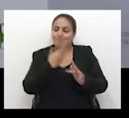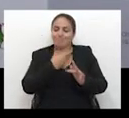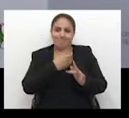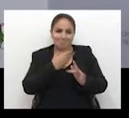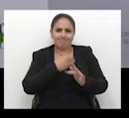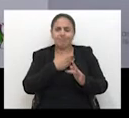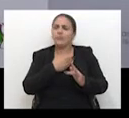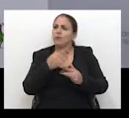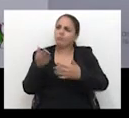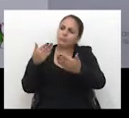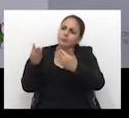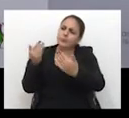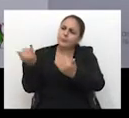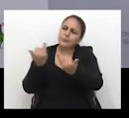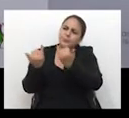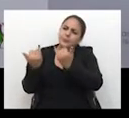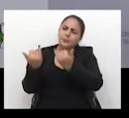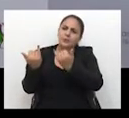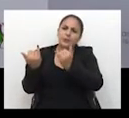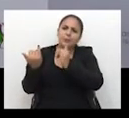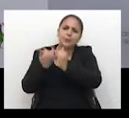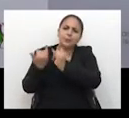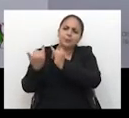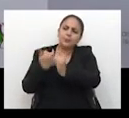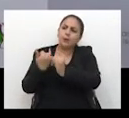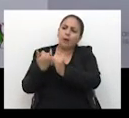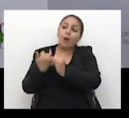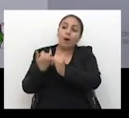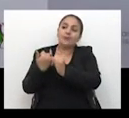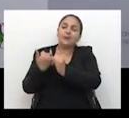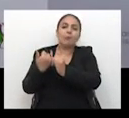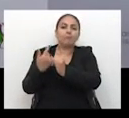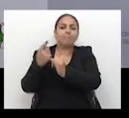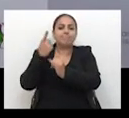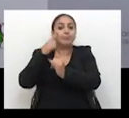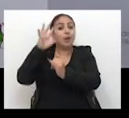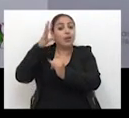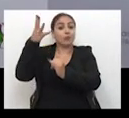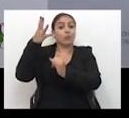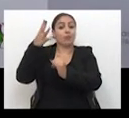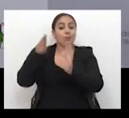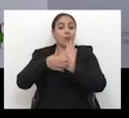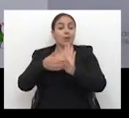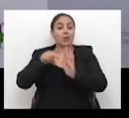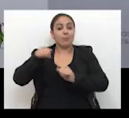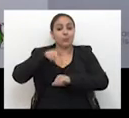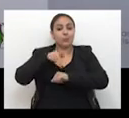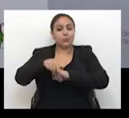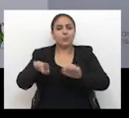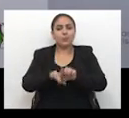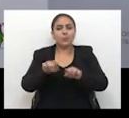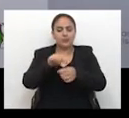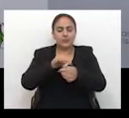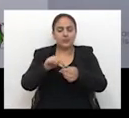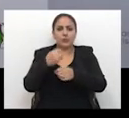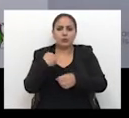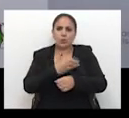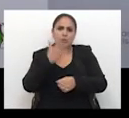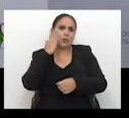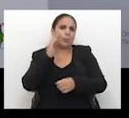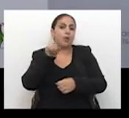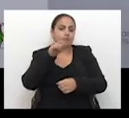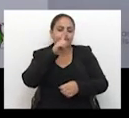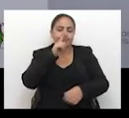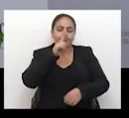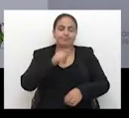e trocamos informações e resolvi abraçar essa causa em passo fundo também quem mais tarde a